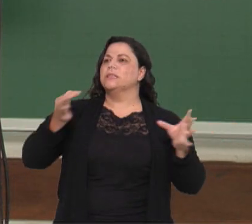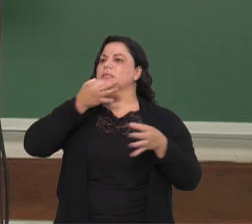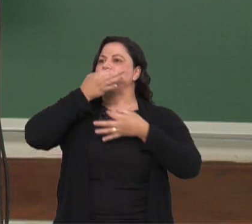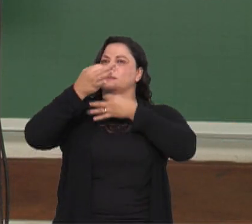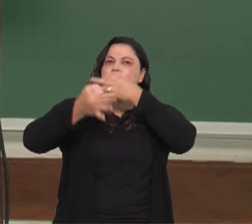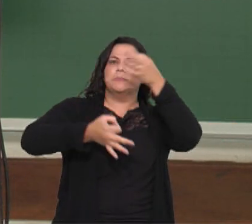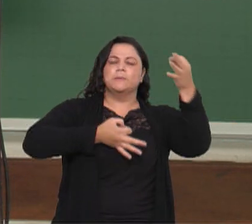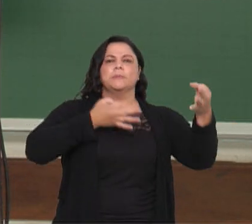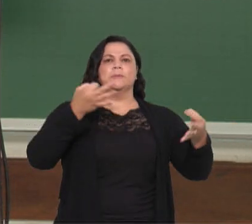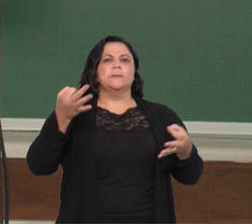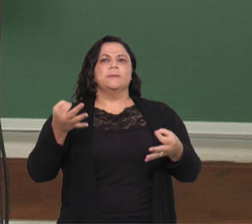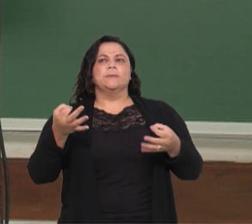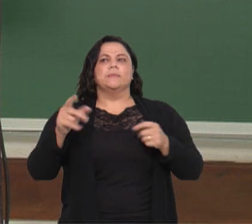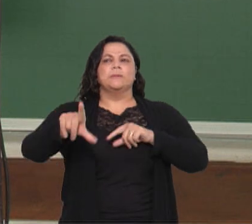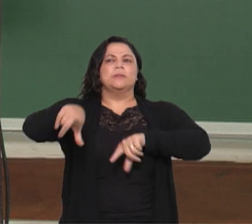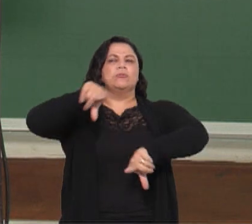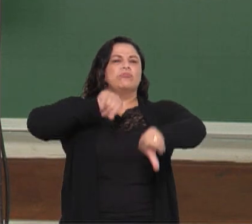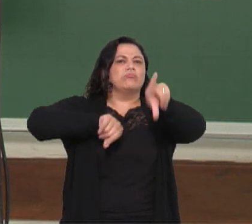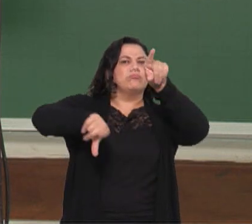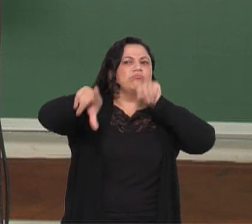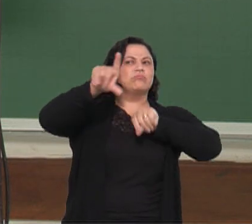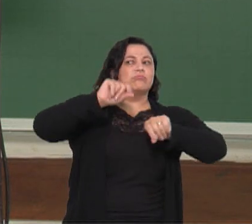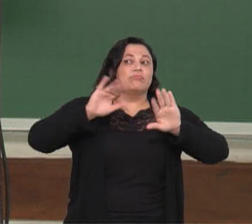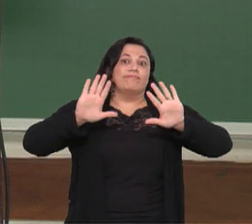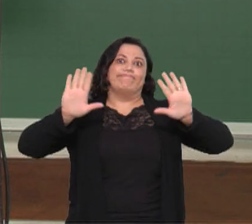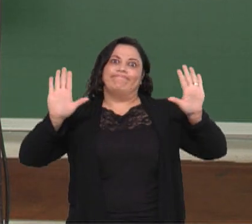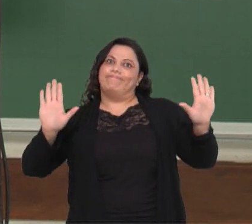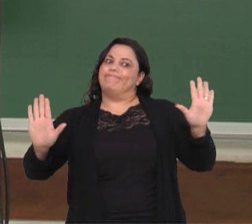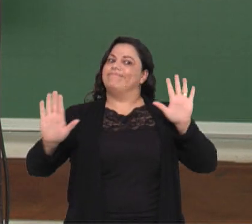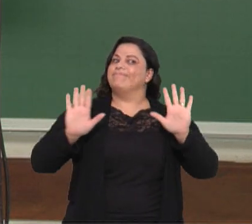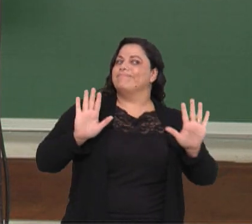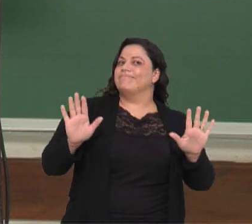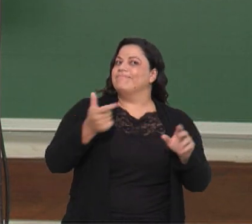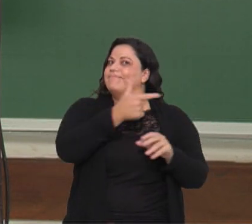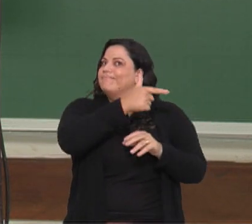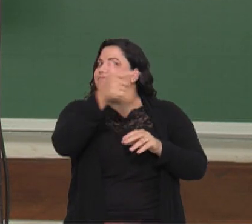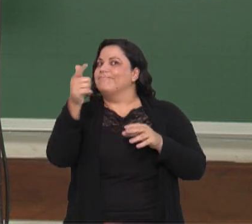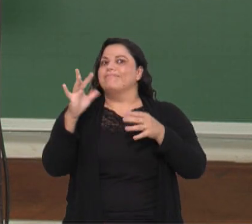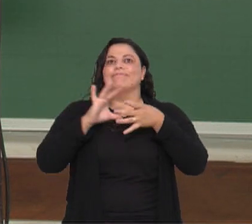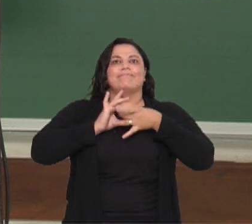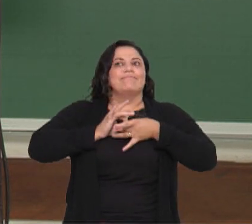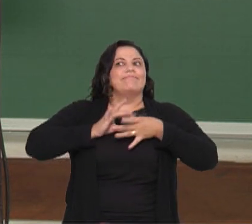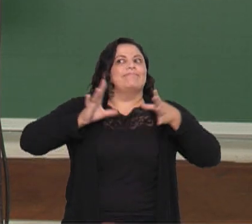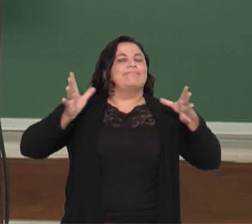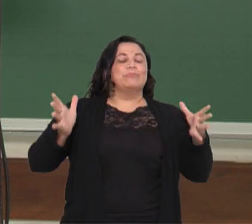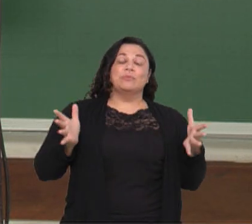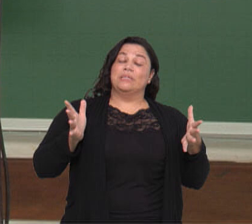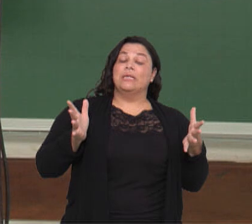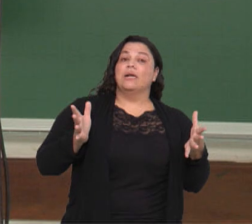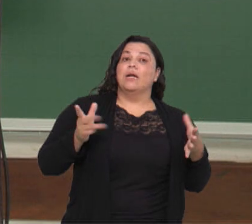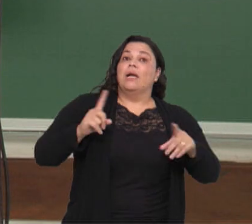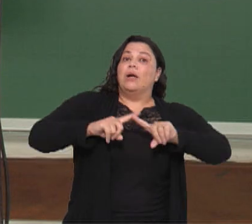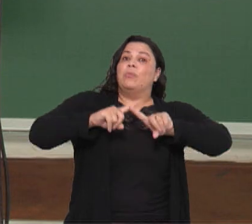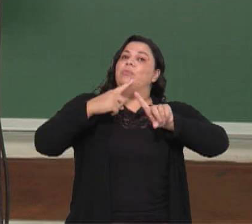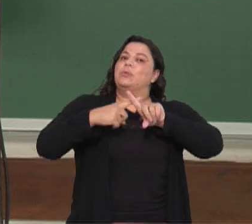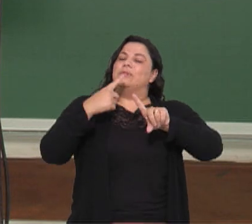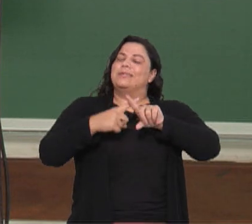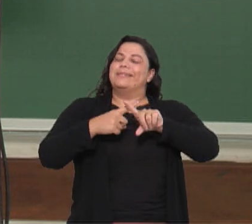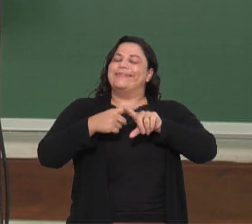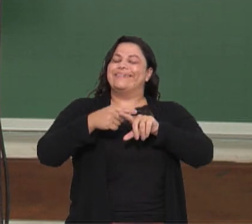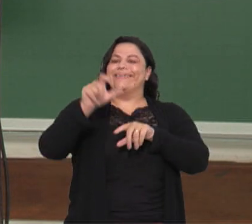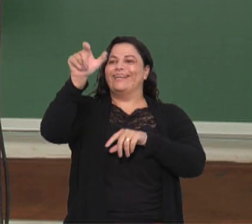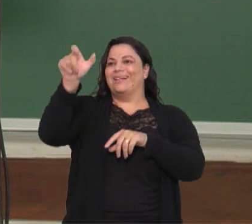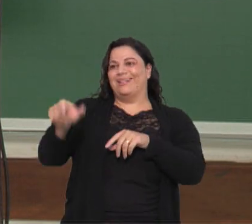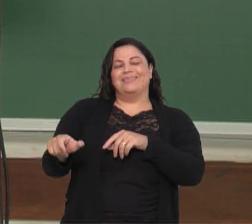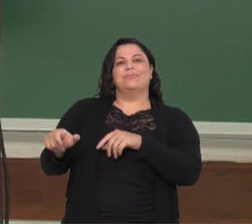decisões, talvez escape um pouco de liberdade nessa cidade do Platão. Por quê? Porque essa pessoa, como nós vamos no